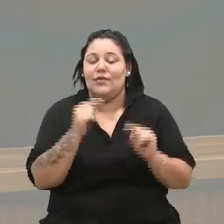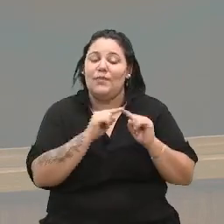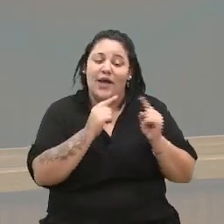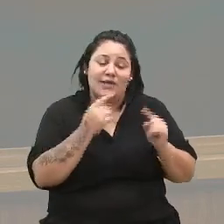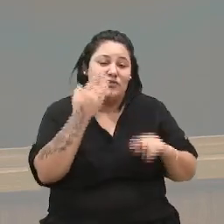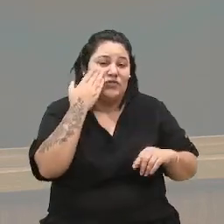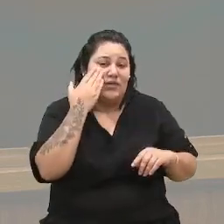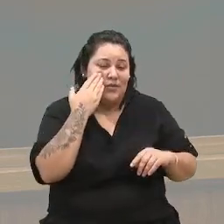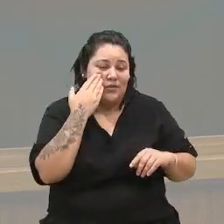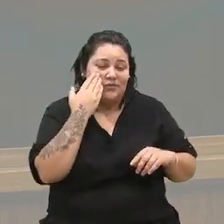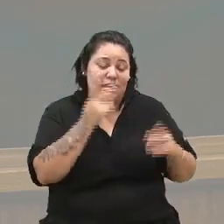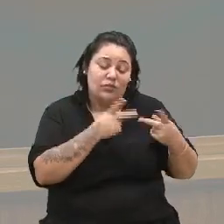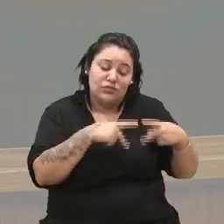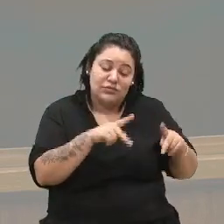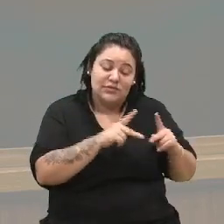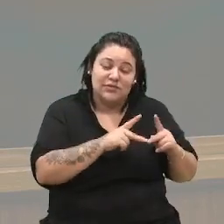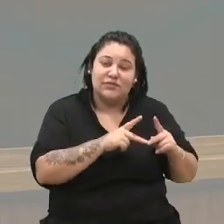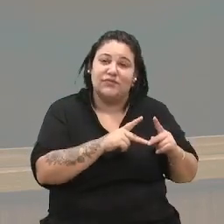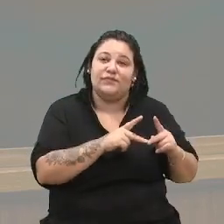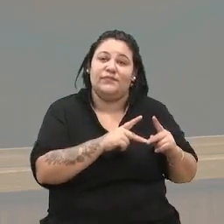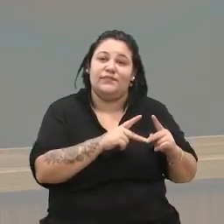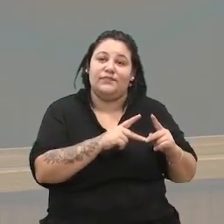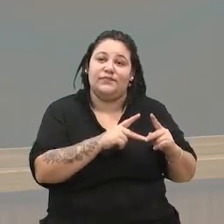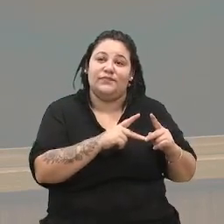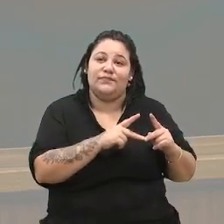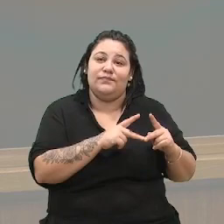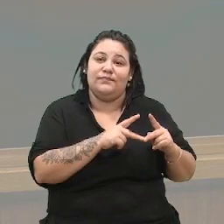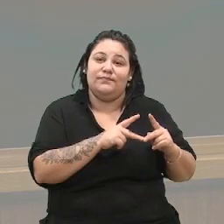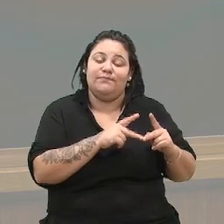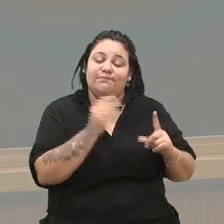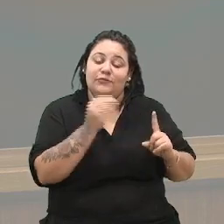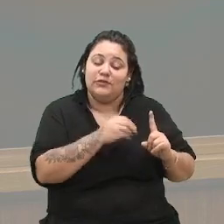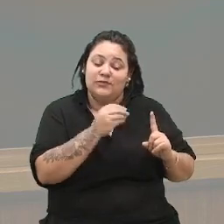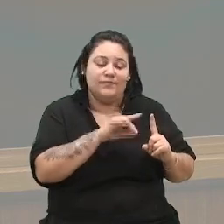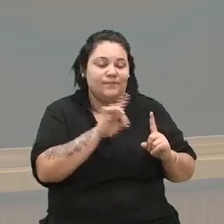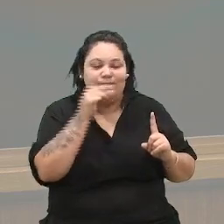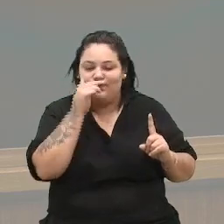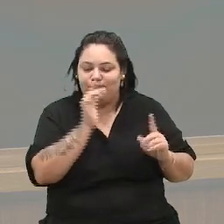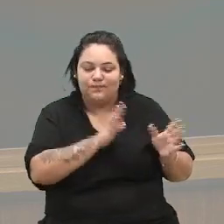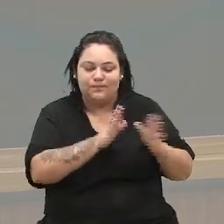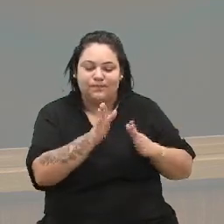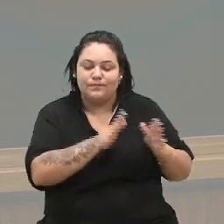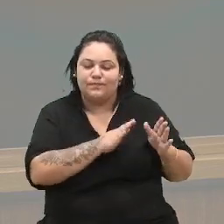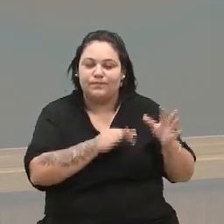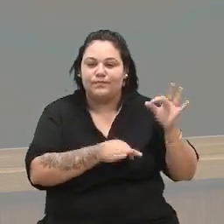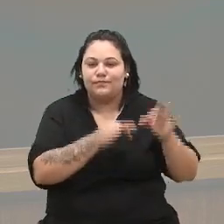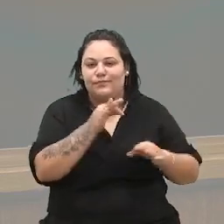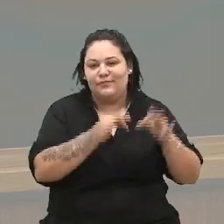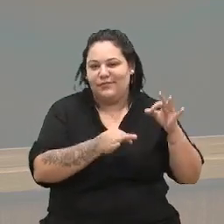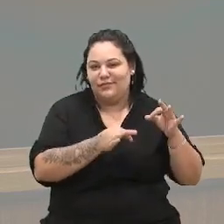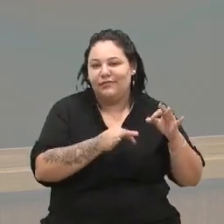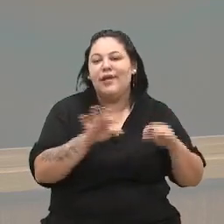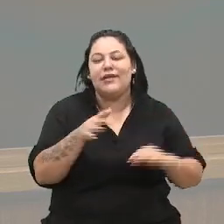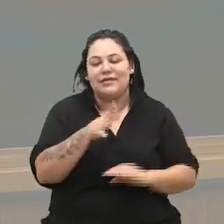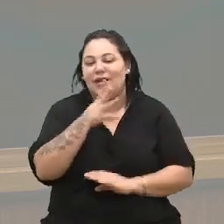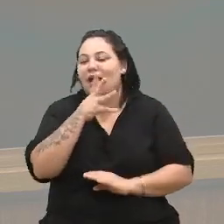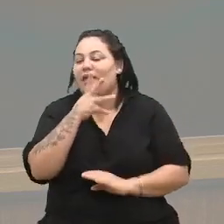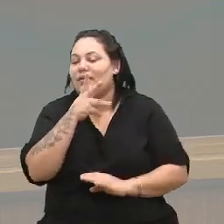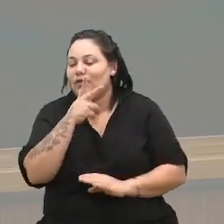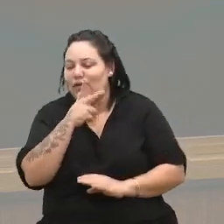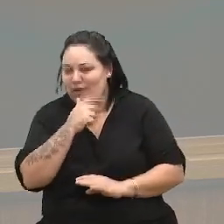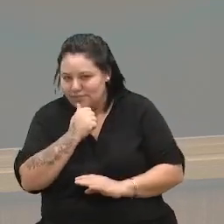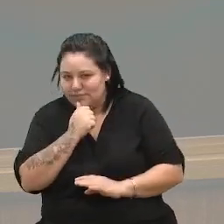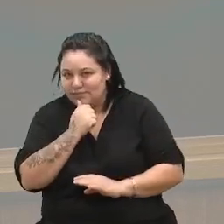carente, ela não consegue o acesso à justiça. Muitas vezes é mais demorado do que se tu entra